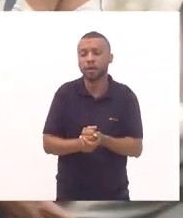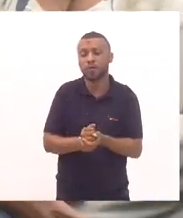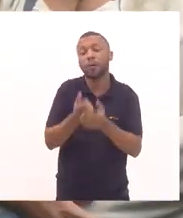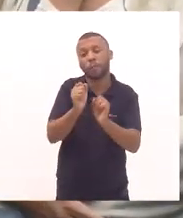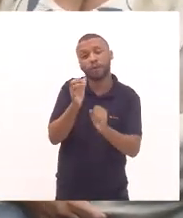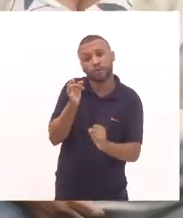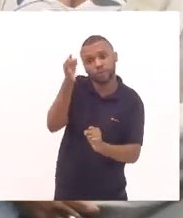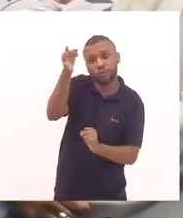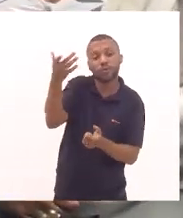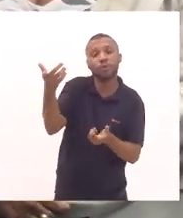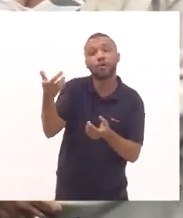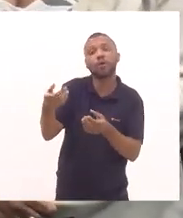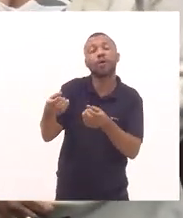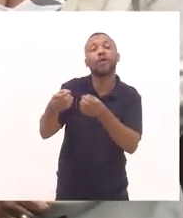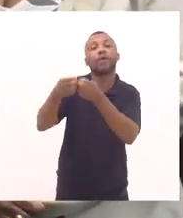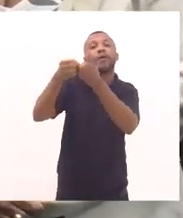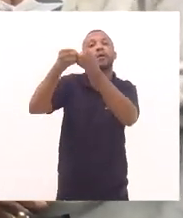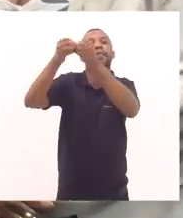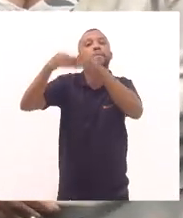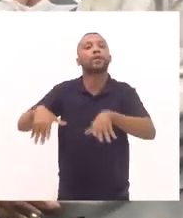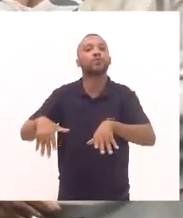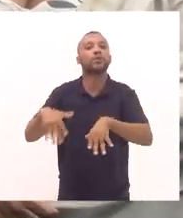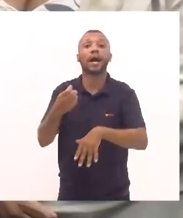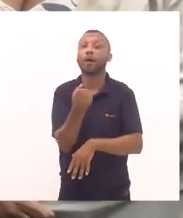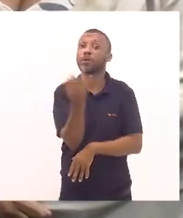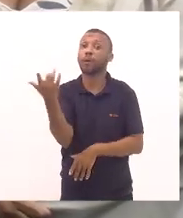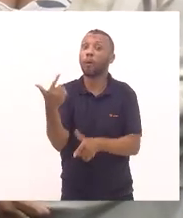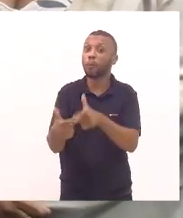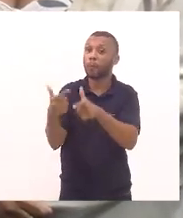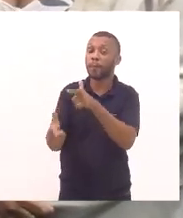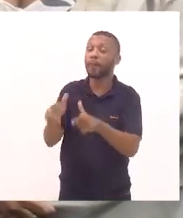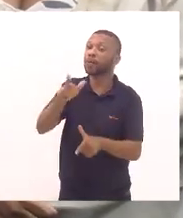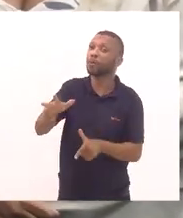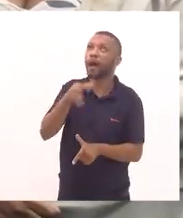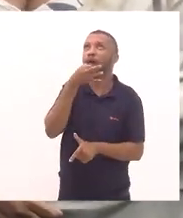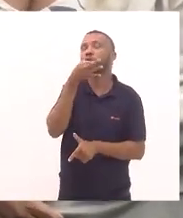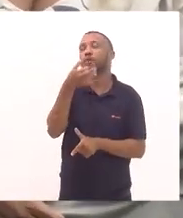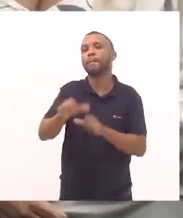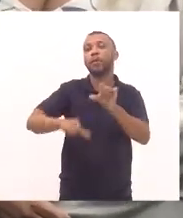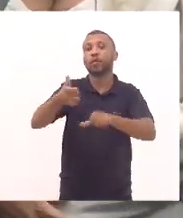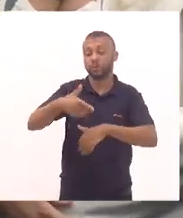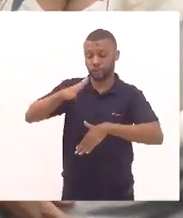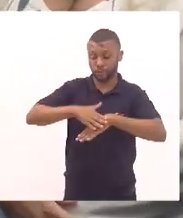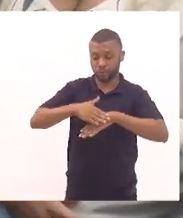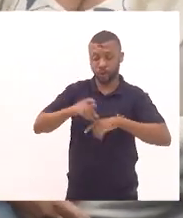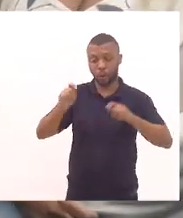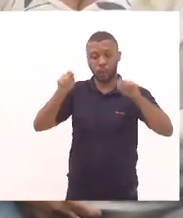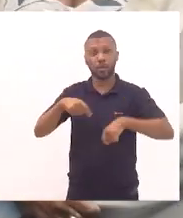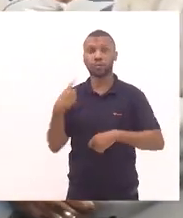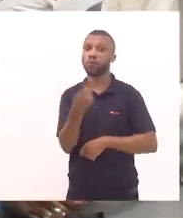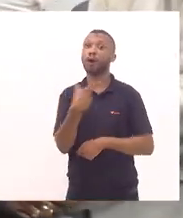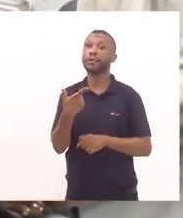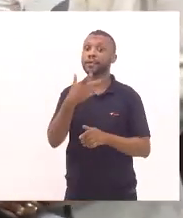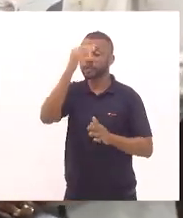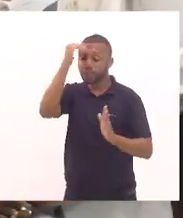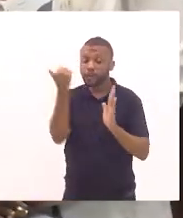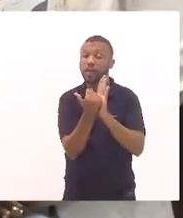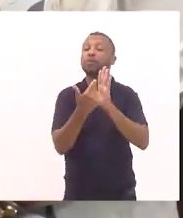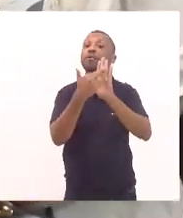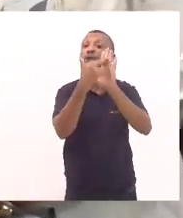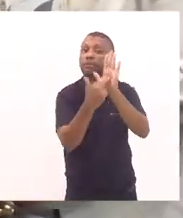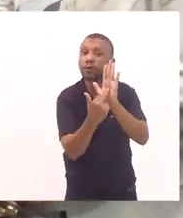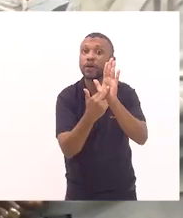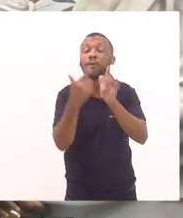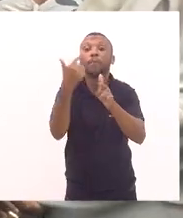pode derrubar o quórum. Então, o problema não é a gente sugerir mudança, porque isso é prerrogativa nossa do regimento. O problema é